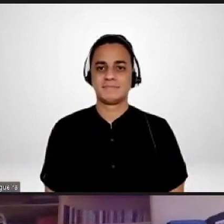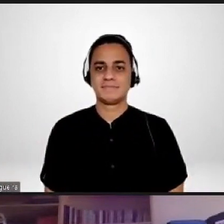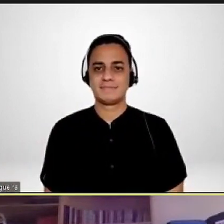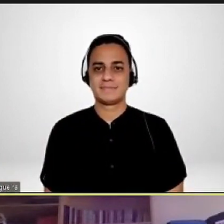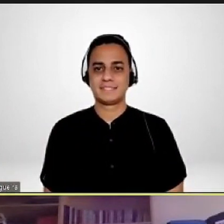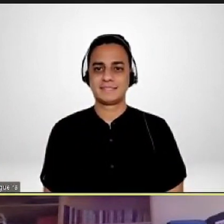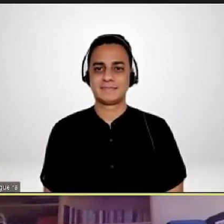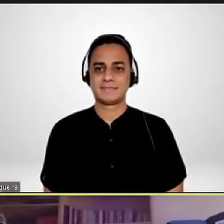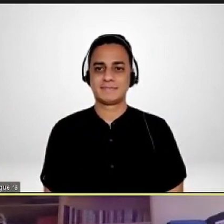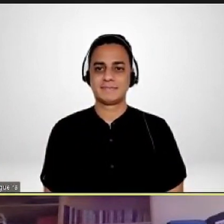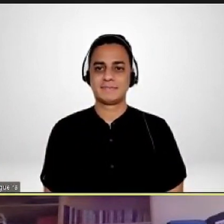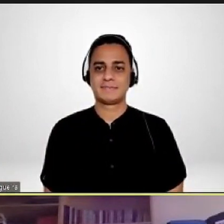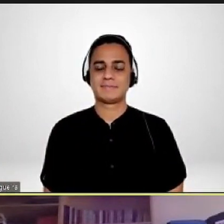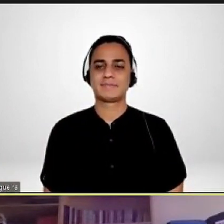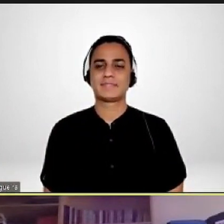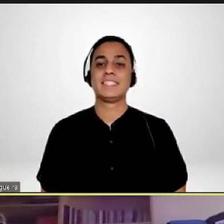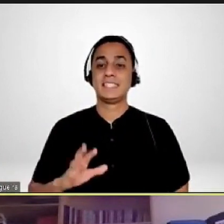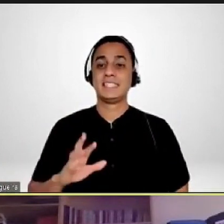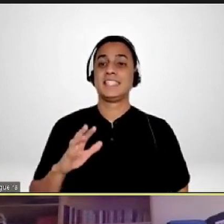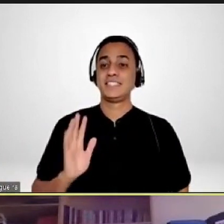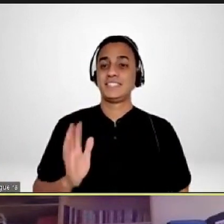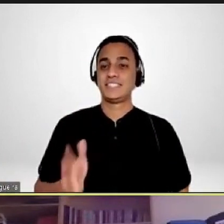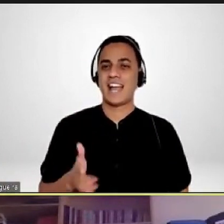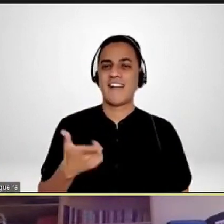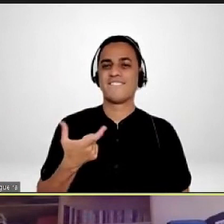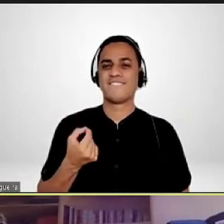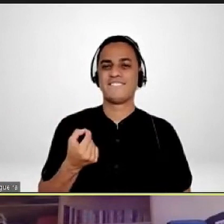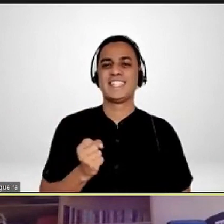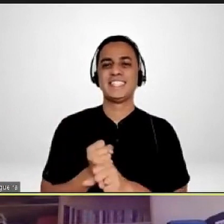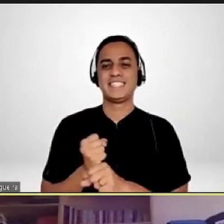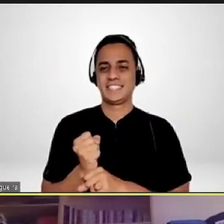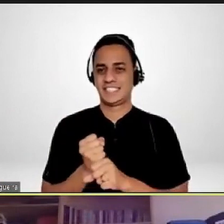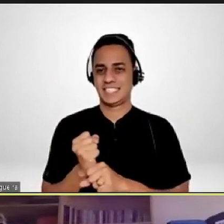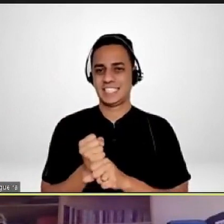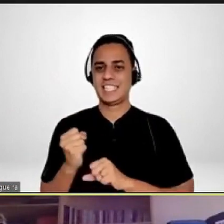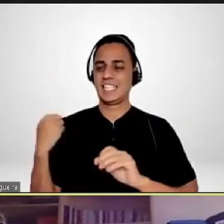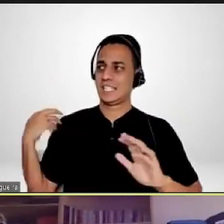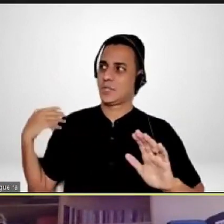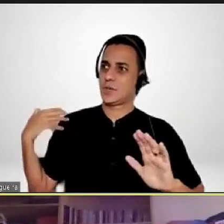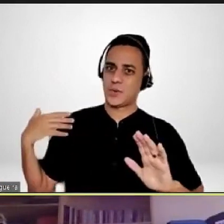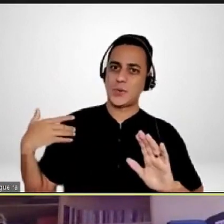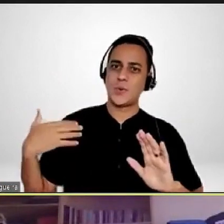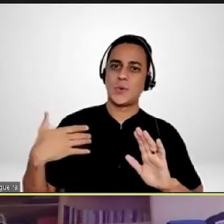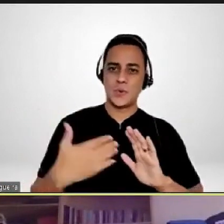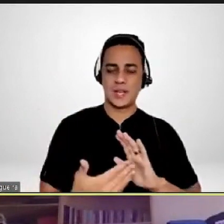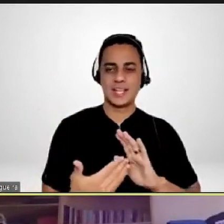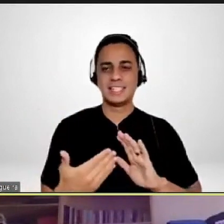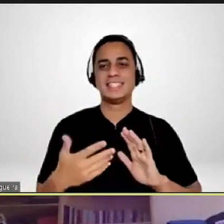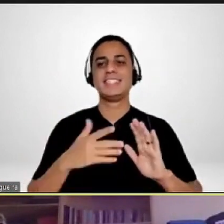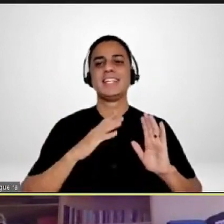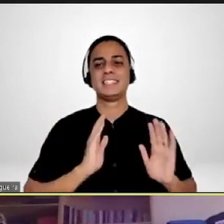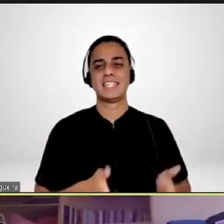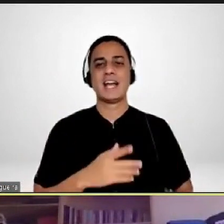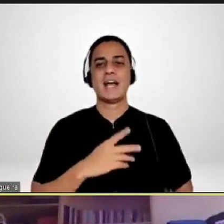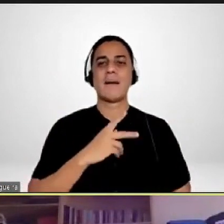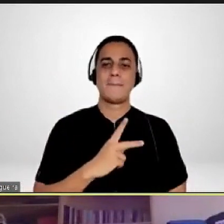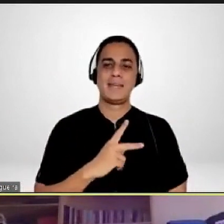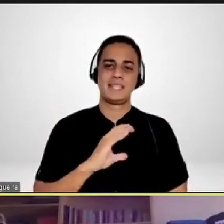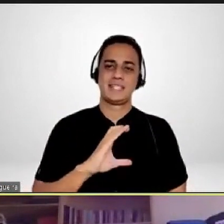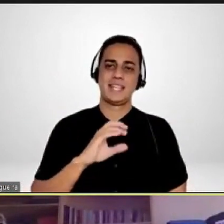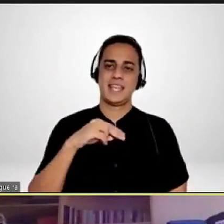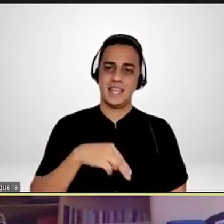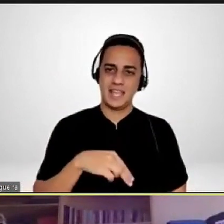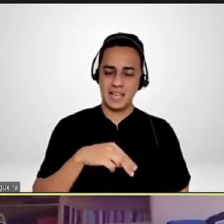E nesses 20 anos, né, só para completar um pouquinho, nesses últimos 20 anos, né, dos parâmetros curriculares nacionais para a